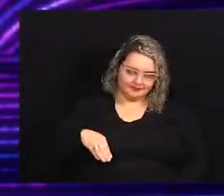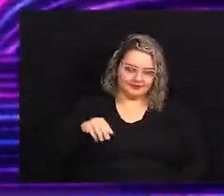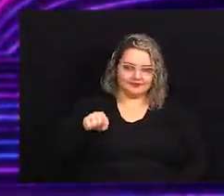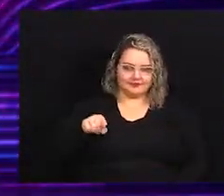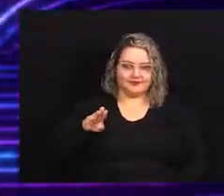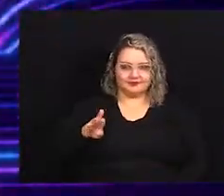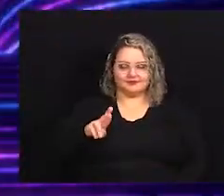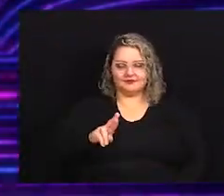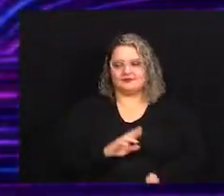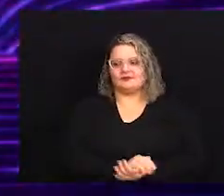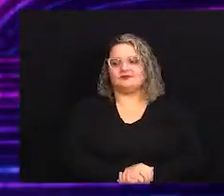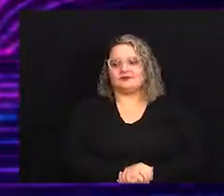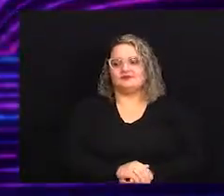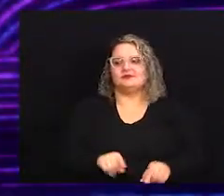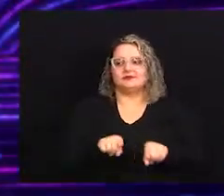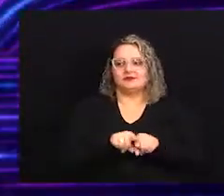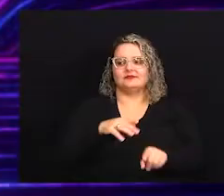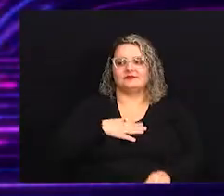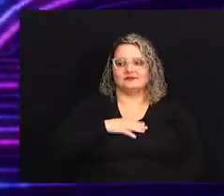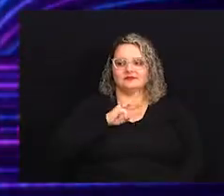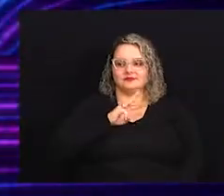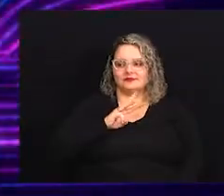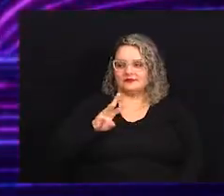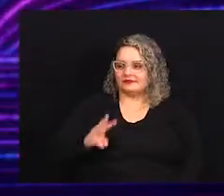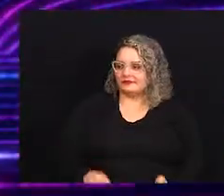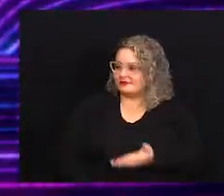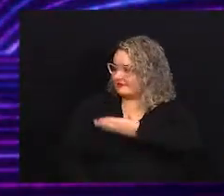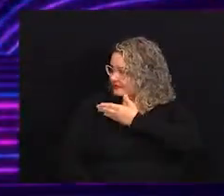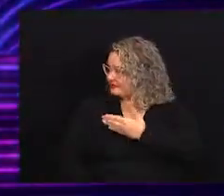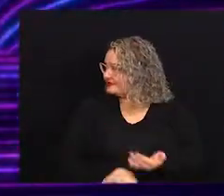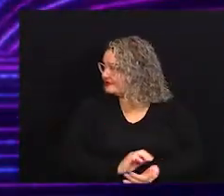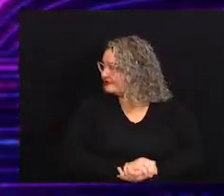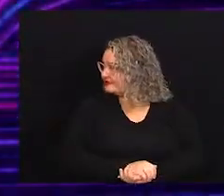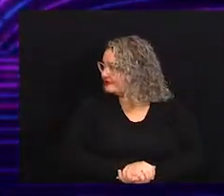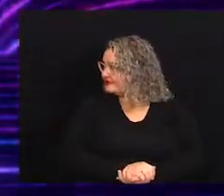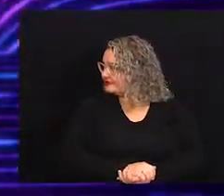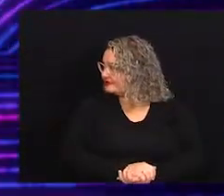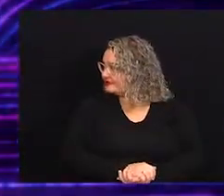clubedosautores.com.br. Também está no meu site, Katsul,